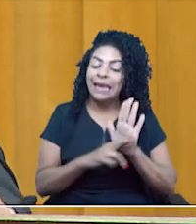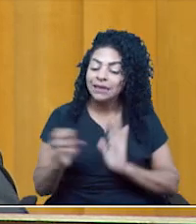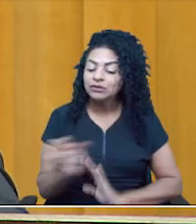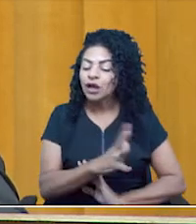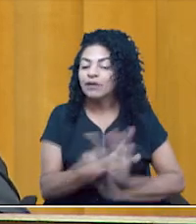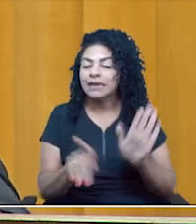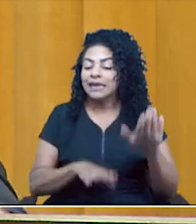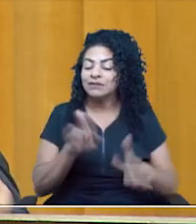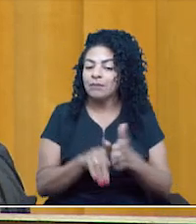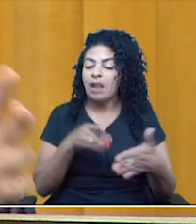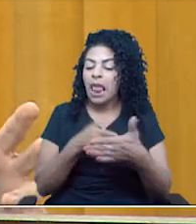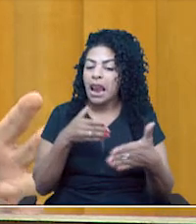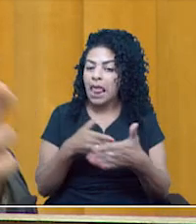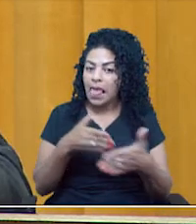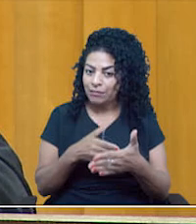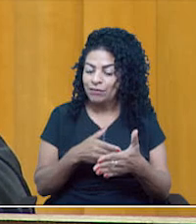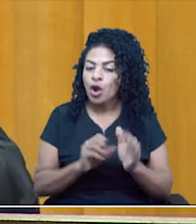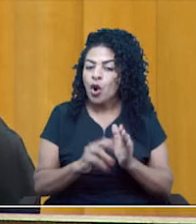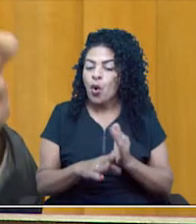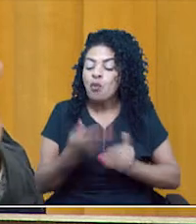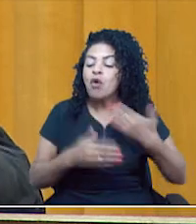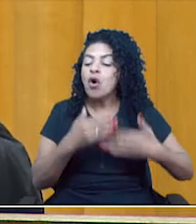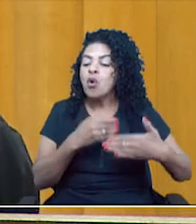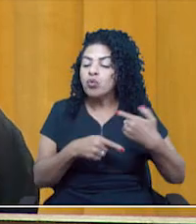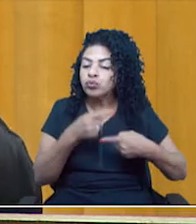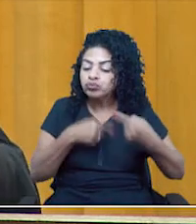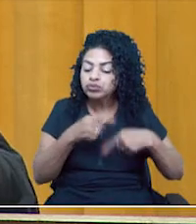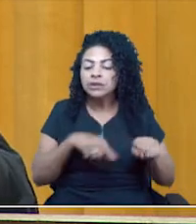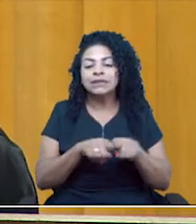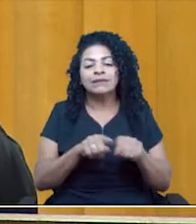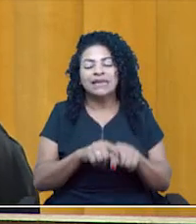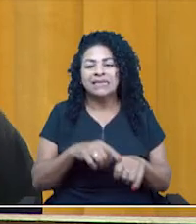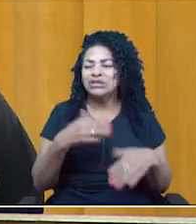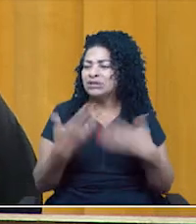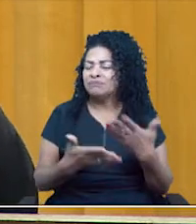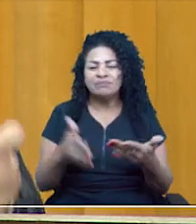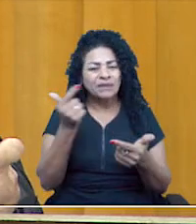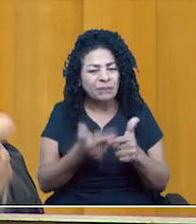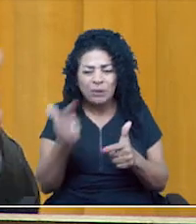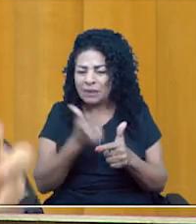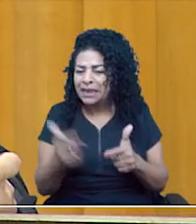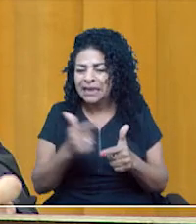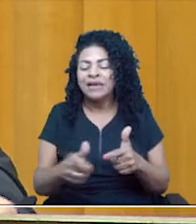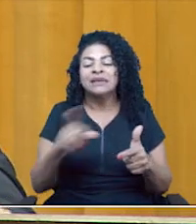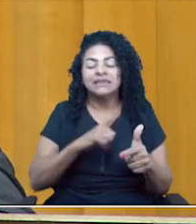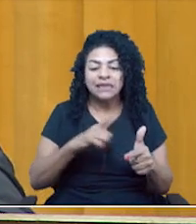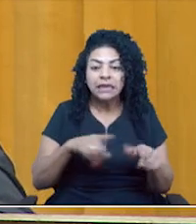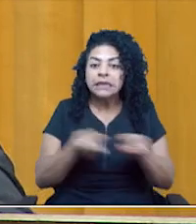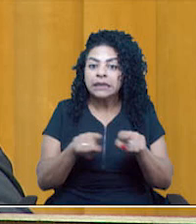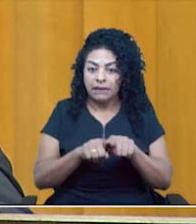ou retardam por uma série de circunstâncias etárias, de requisitos e até financeiras,